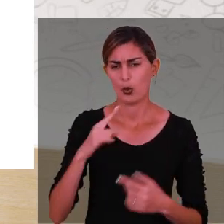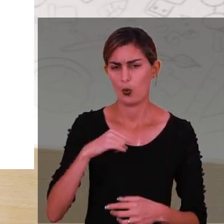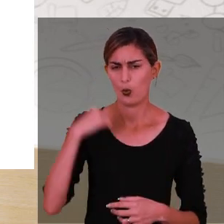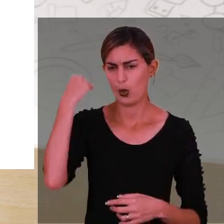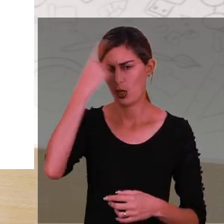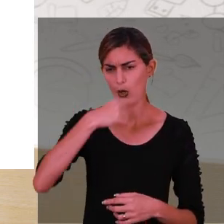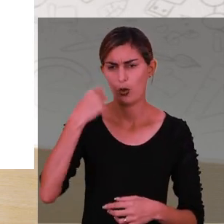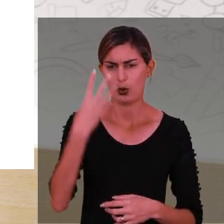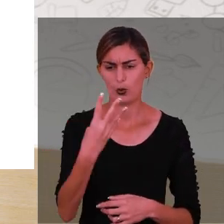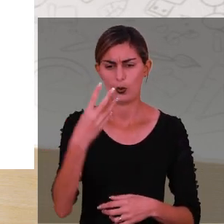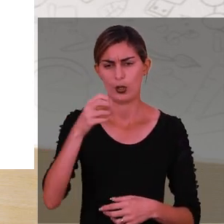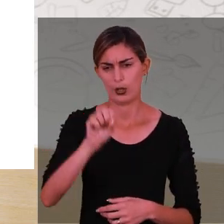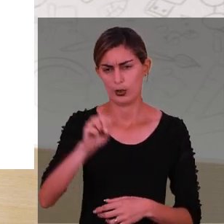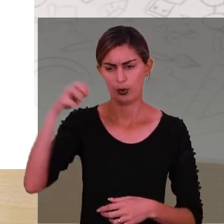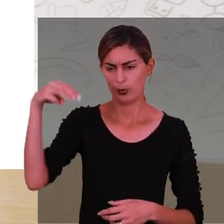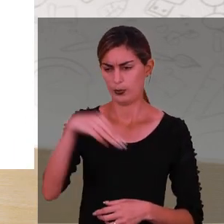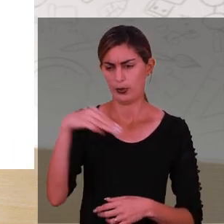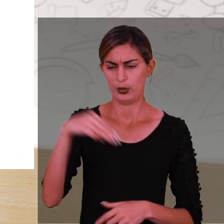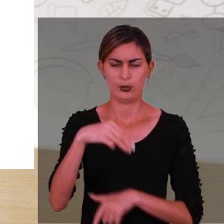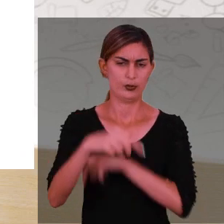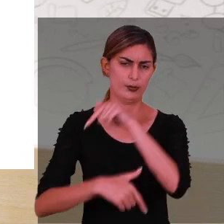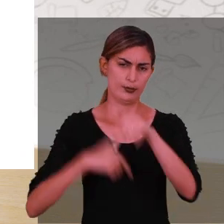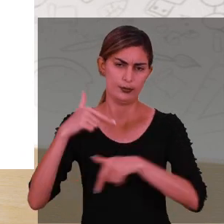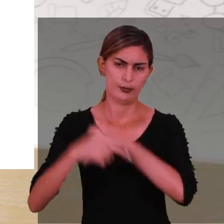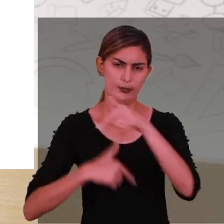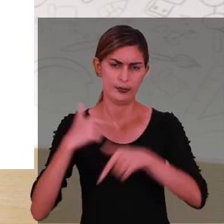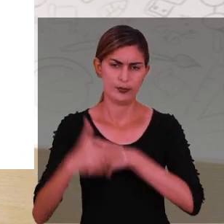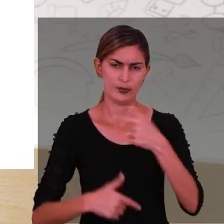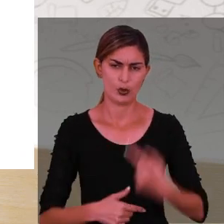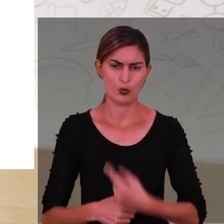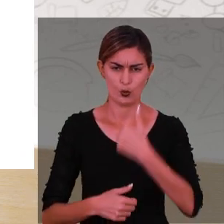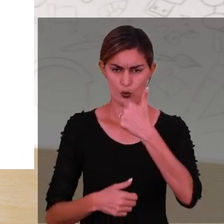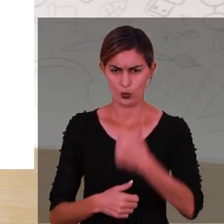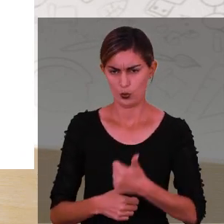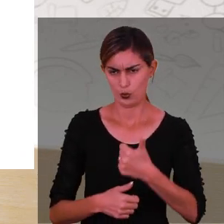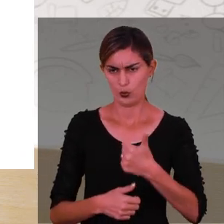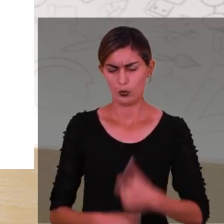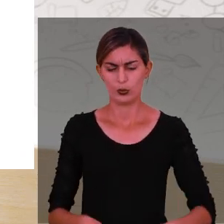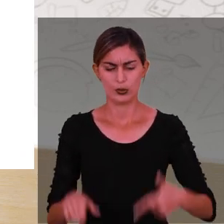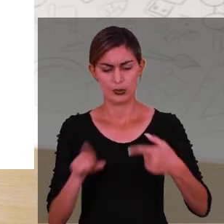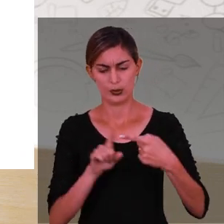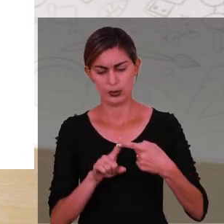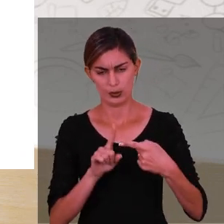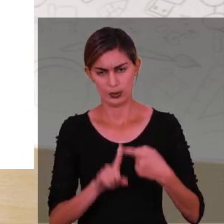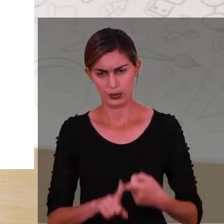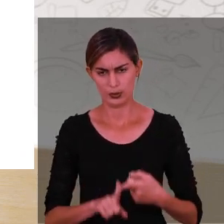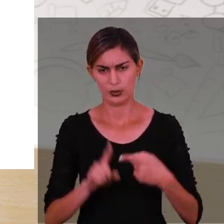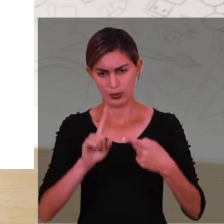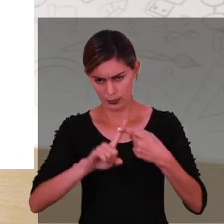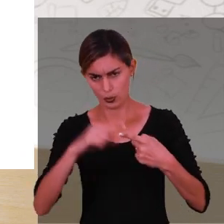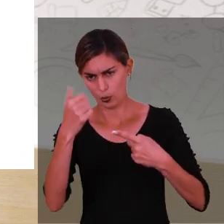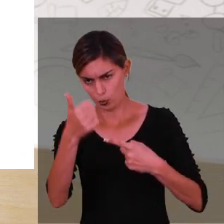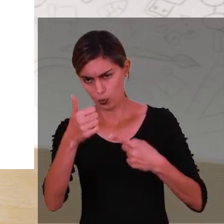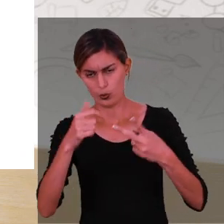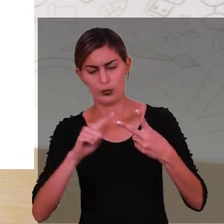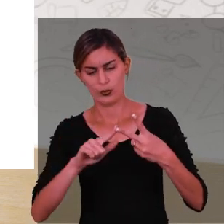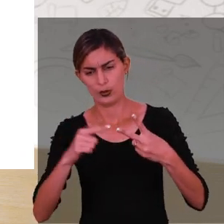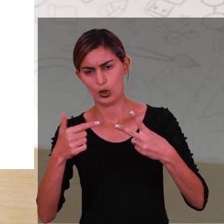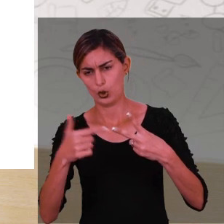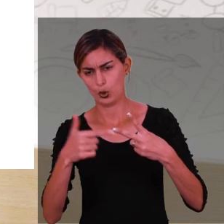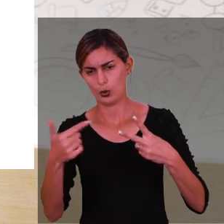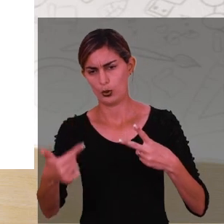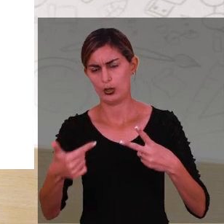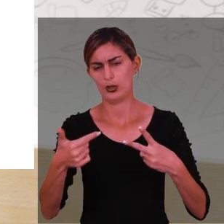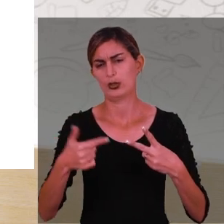1 hora, 48 minutos de trabalho no ponto 1 e 12 minutos de trabalho no